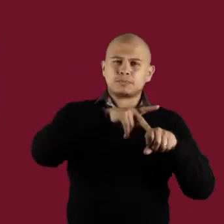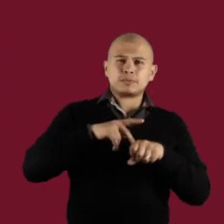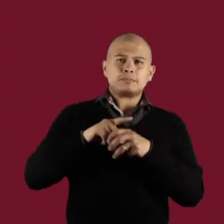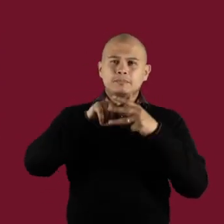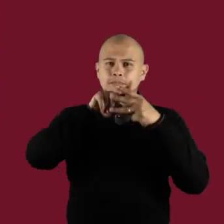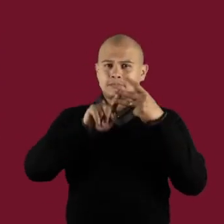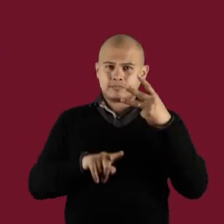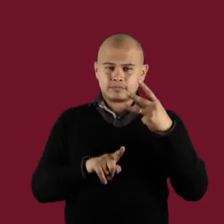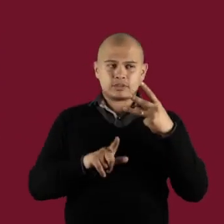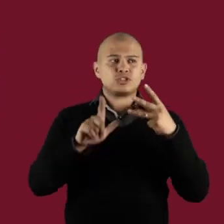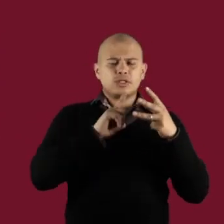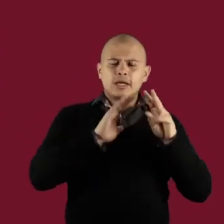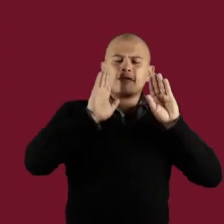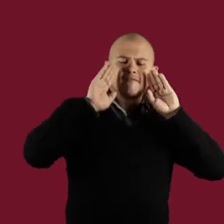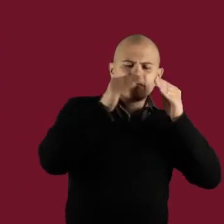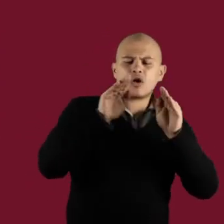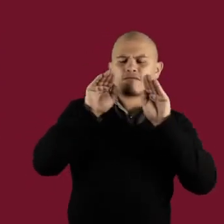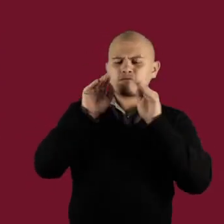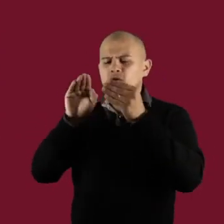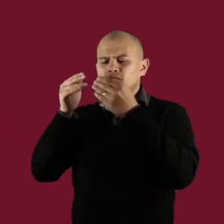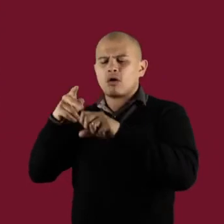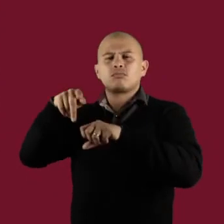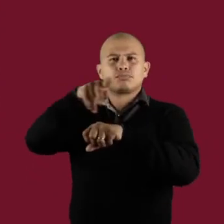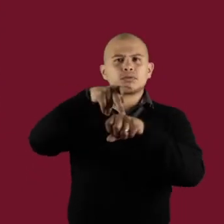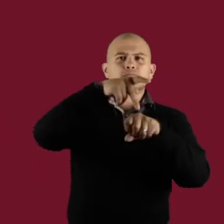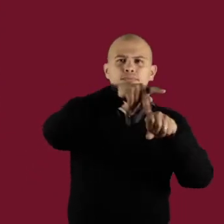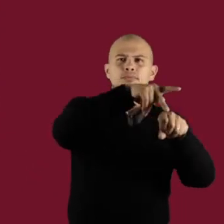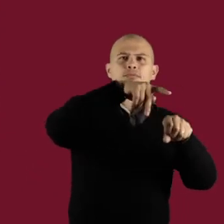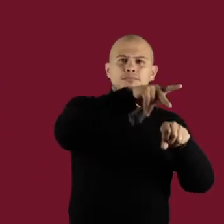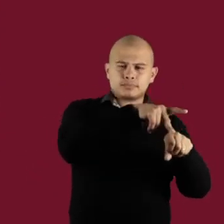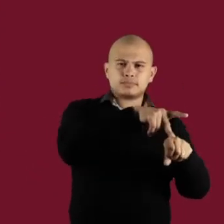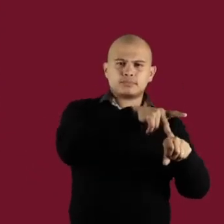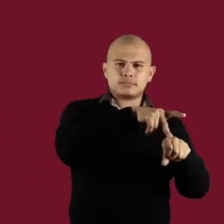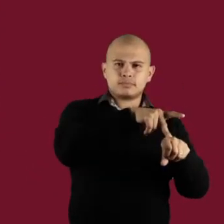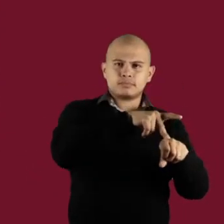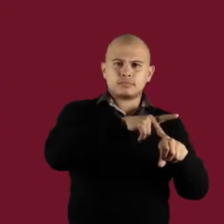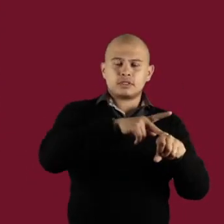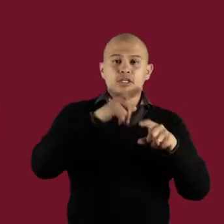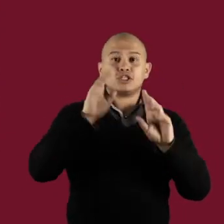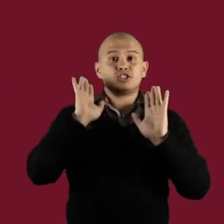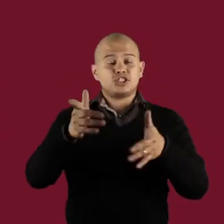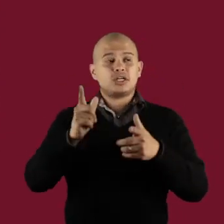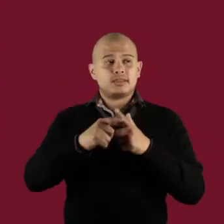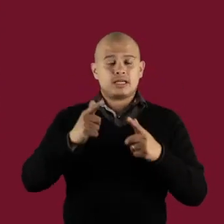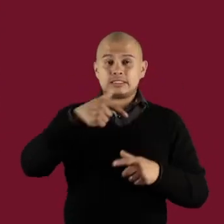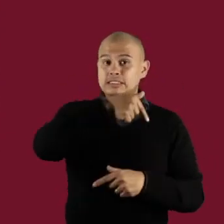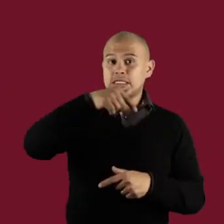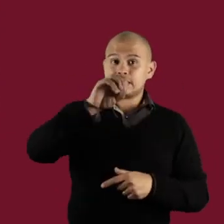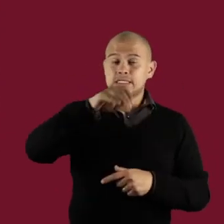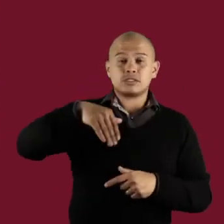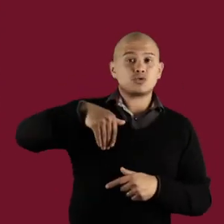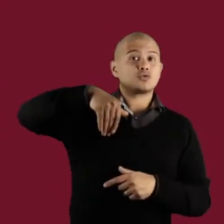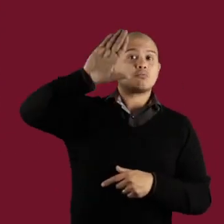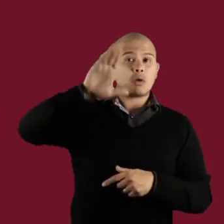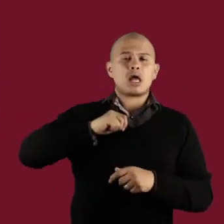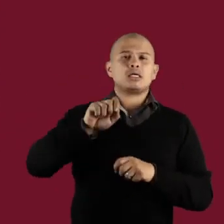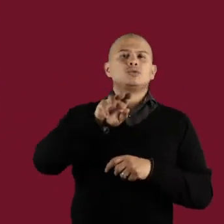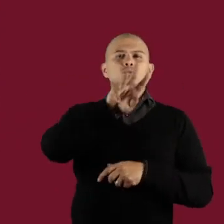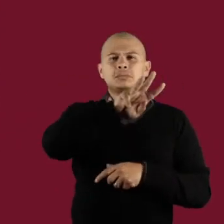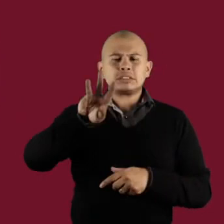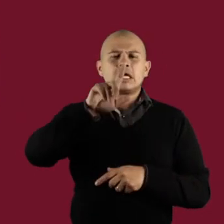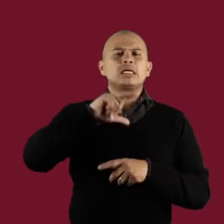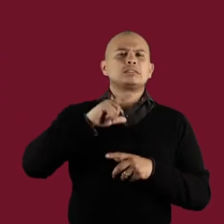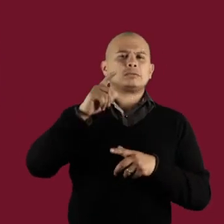um foco. Não é verdade? Queremos levar a nossa audiência, mais de 700 rádios, televisões, websites e